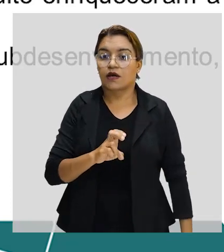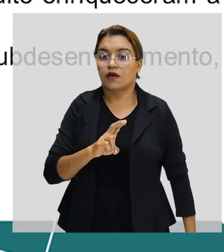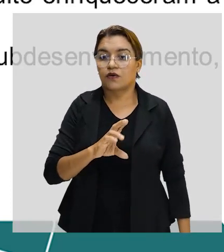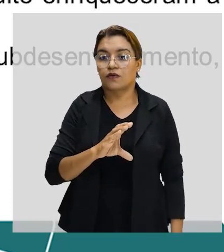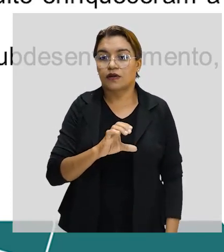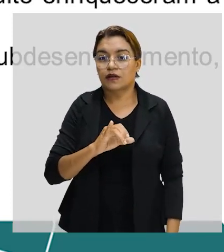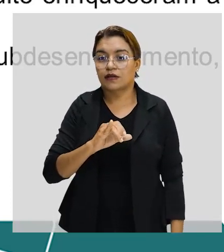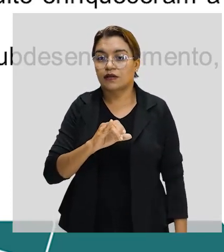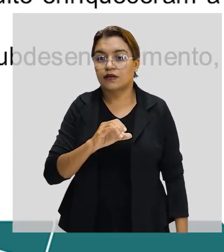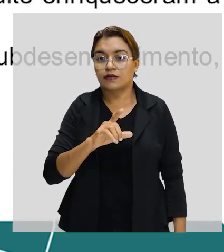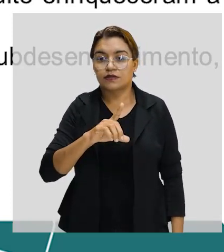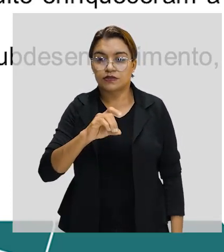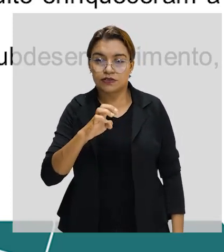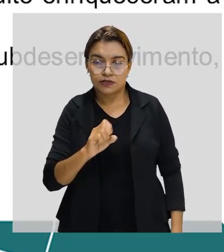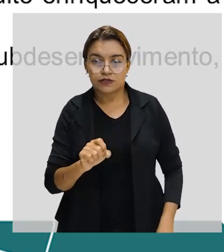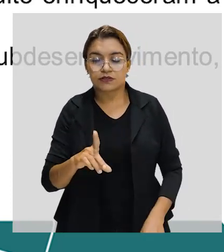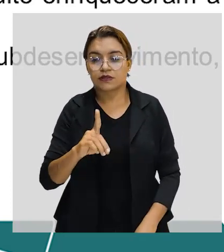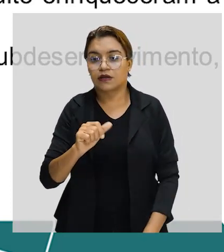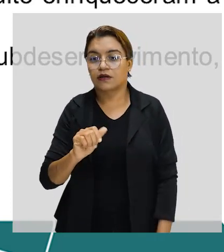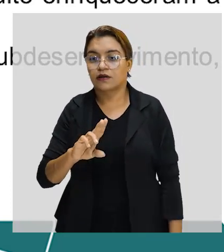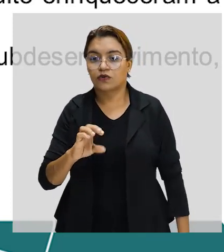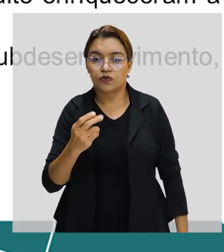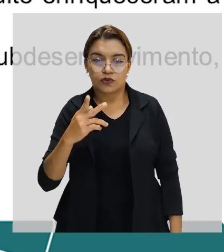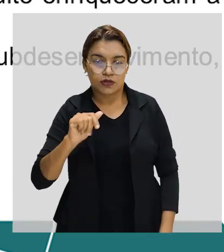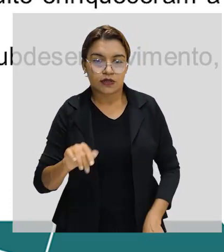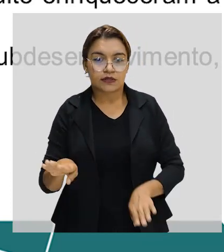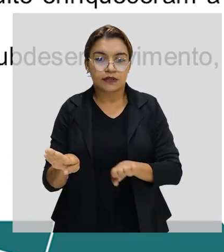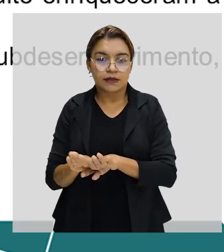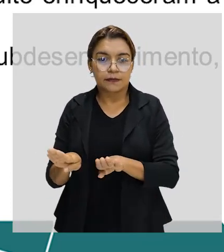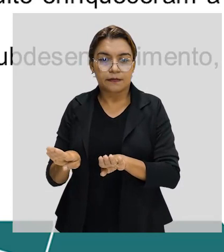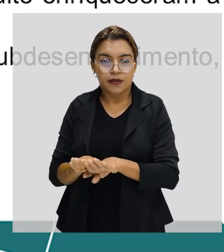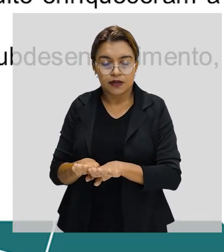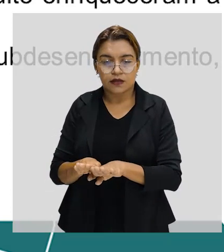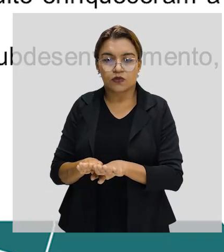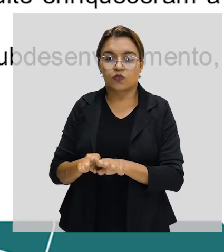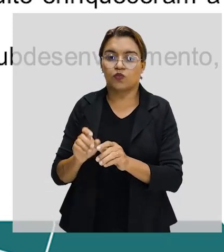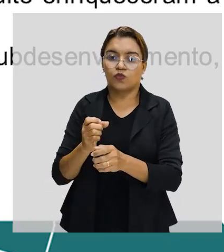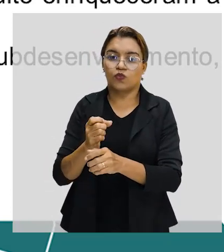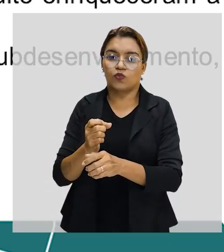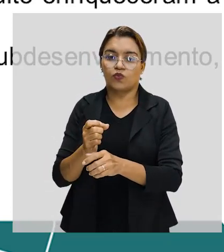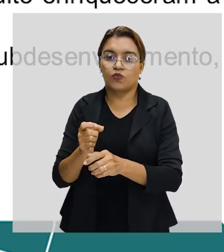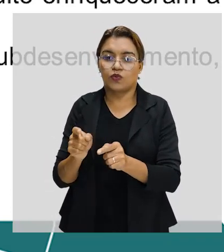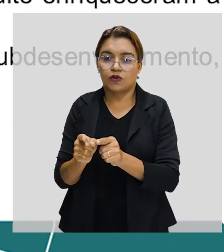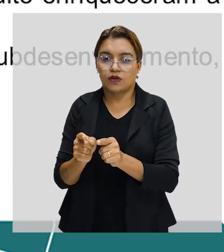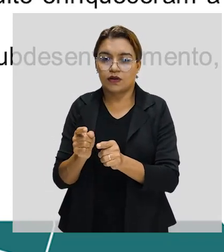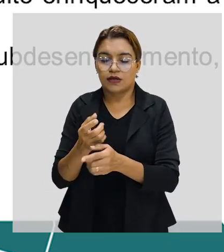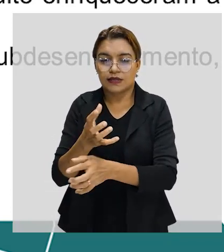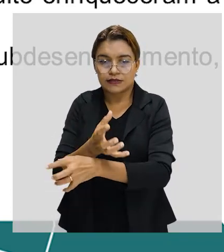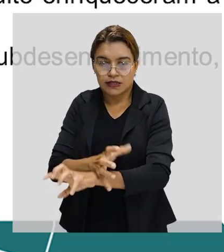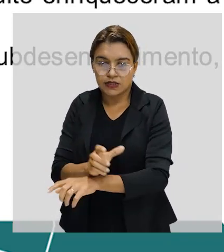Guimarães Rosa. Agora a gente vai, através das alternativas, comentando aqui as obras.